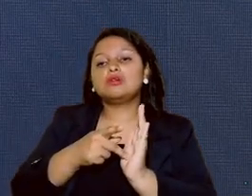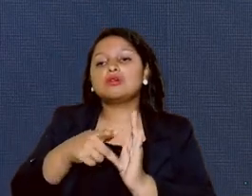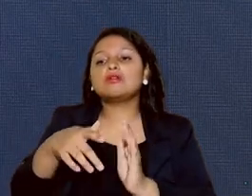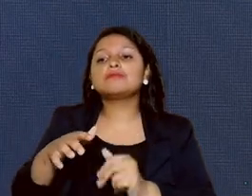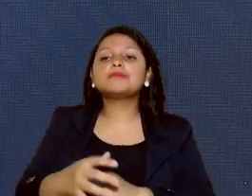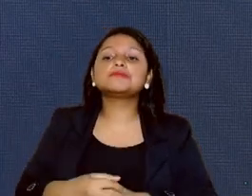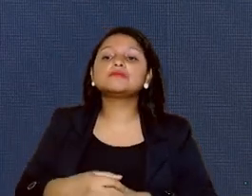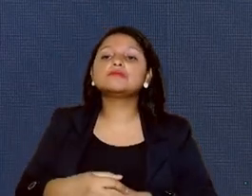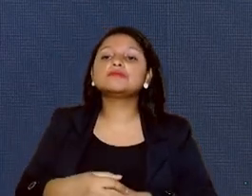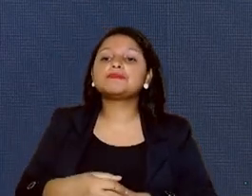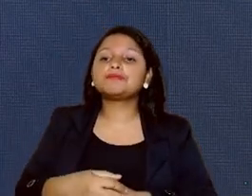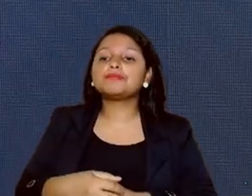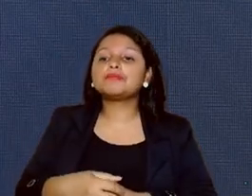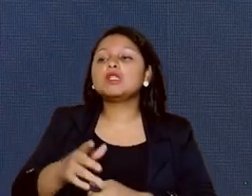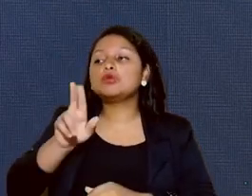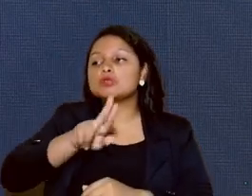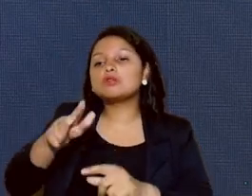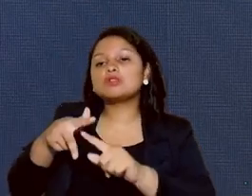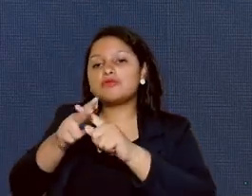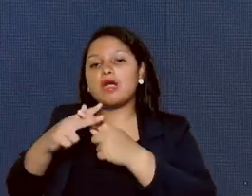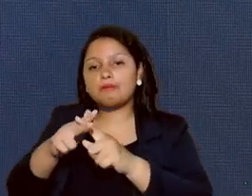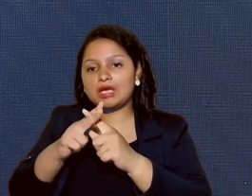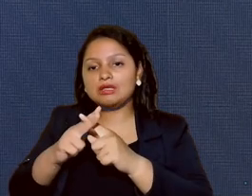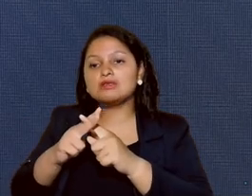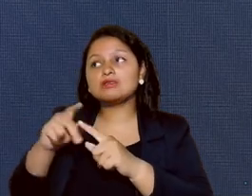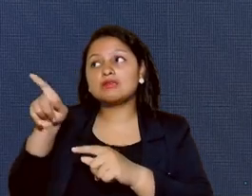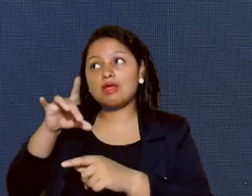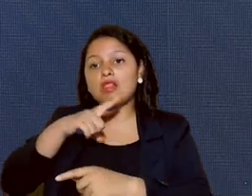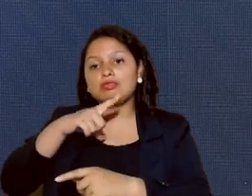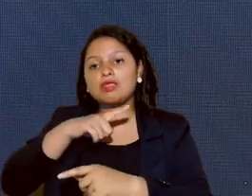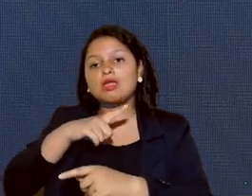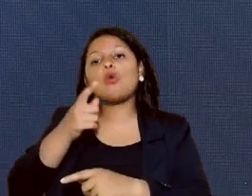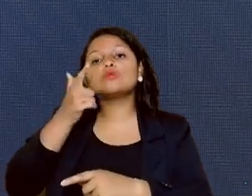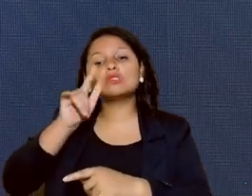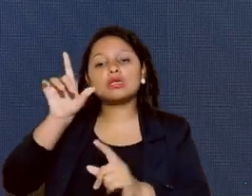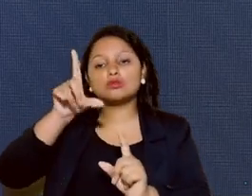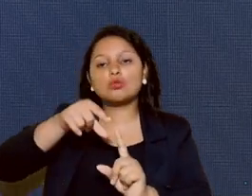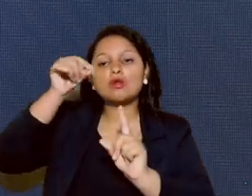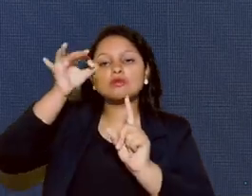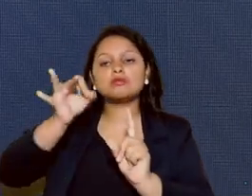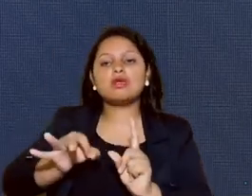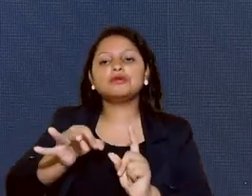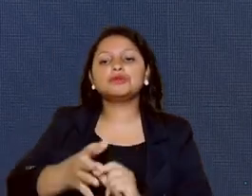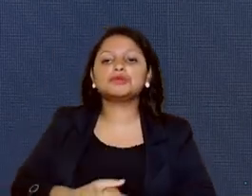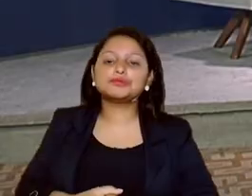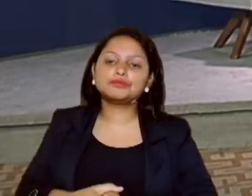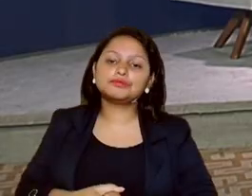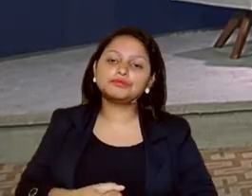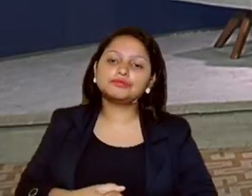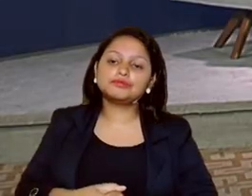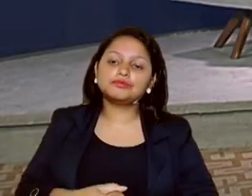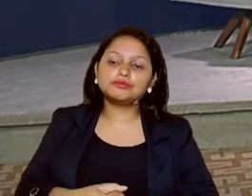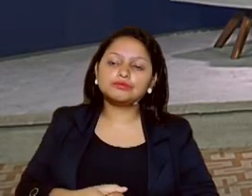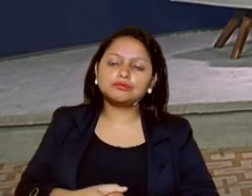vai conseguir escolher aquela oferta aquele produto que melhor se adequa a sua necessidade